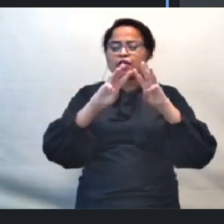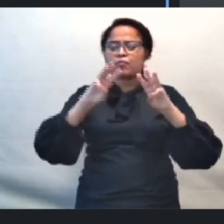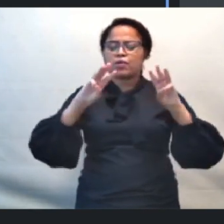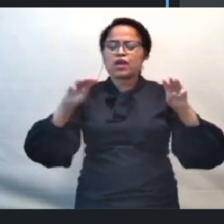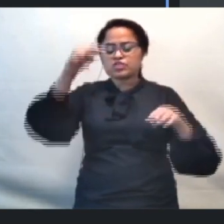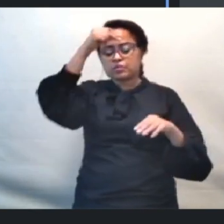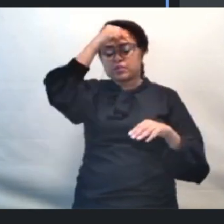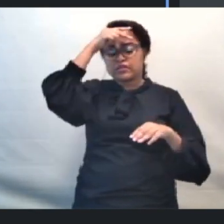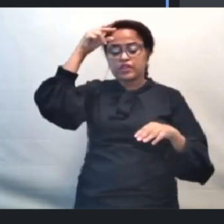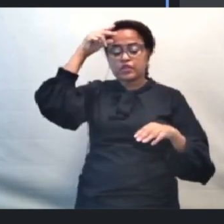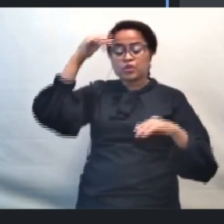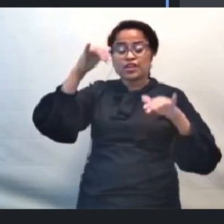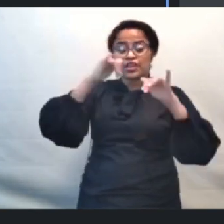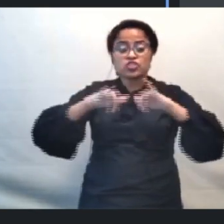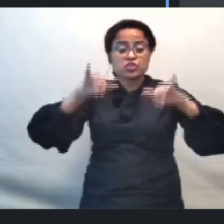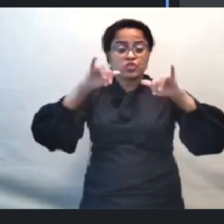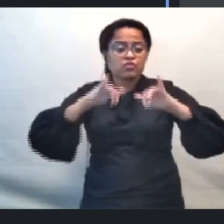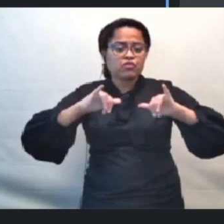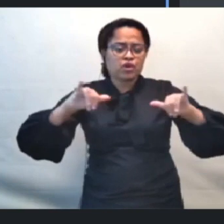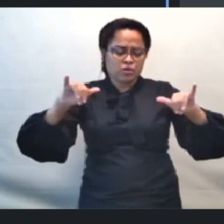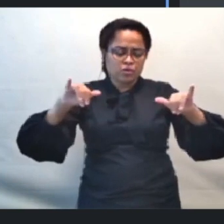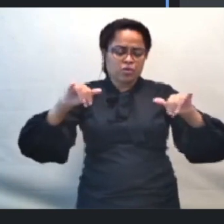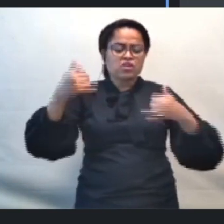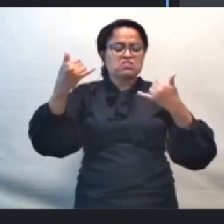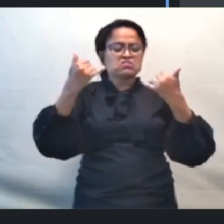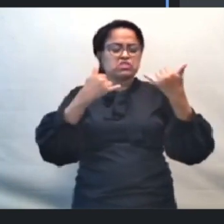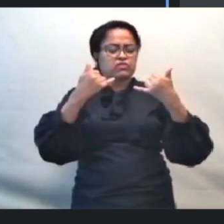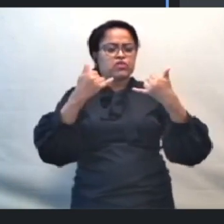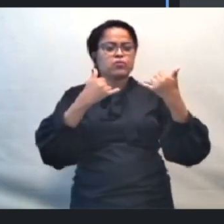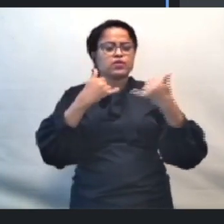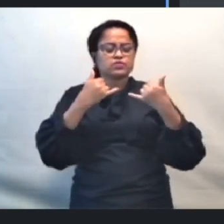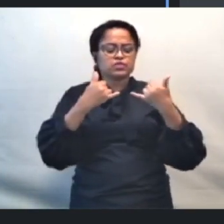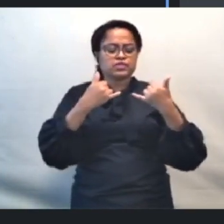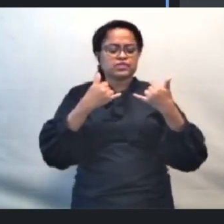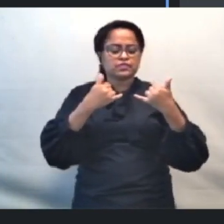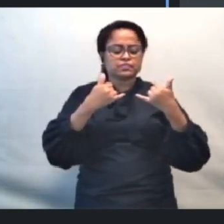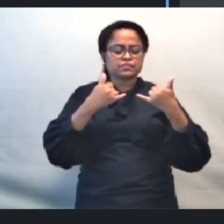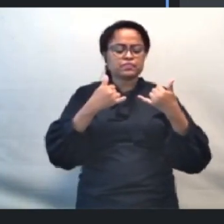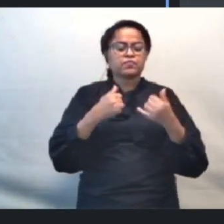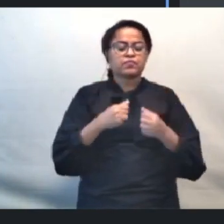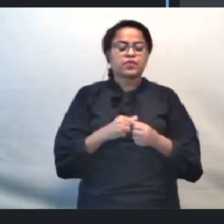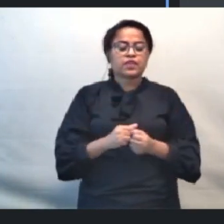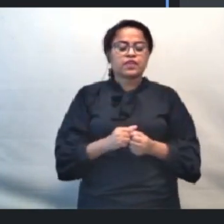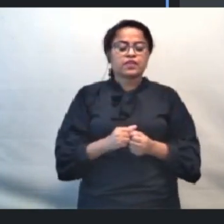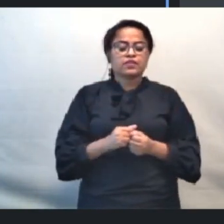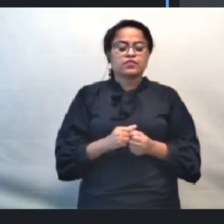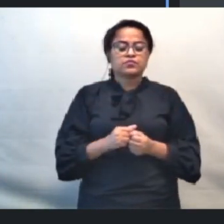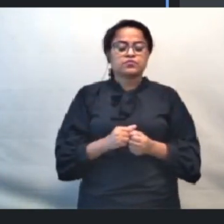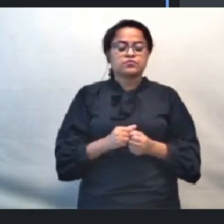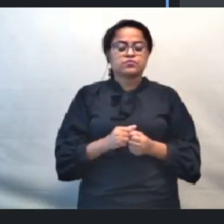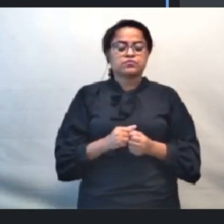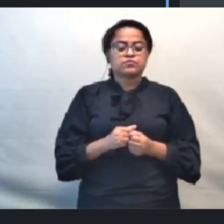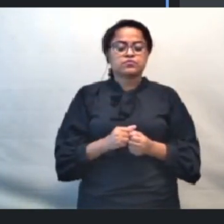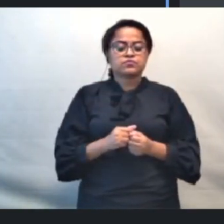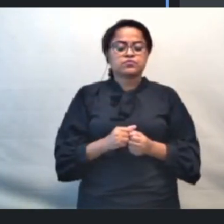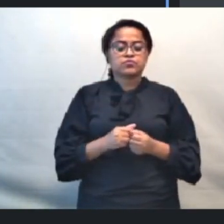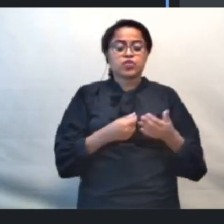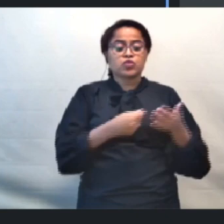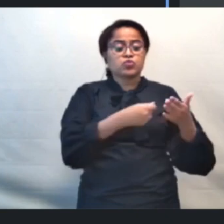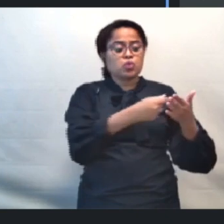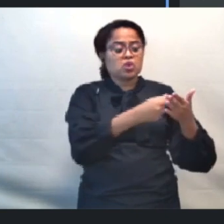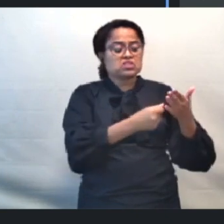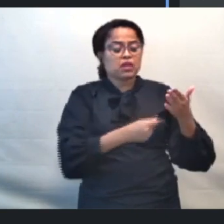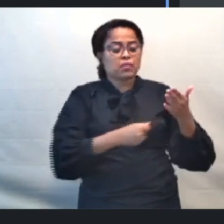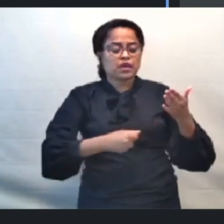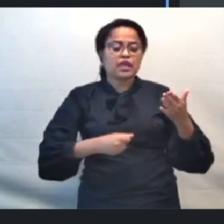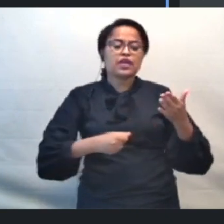as informações. Alguém me ligando aqui. As informações do orçamento participativo. Todas as informações do